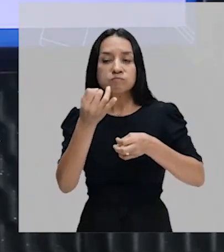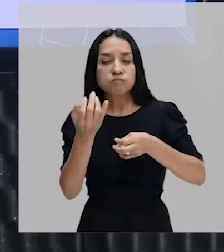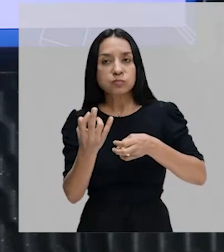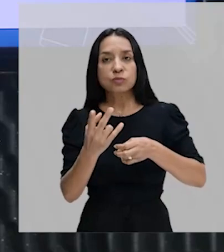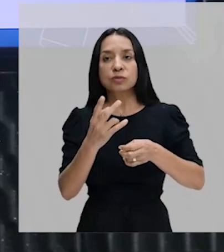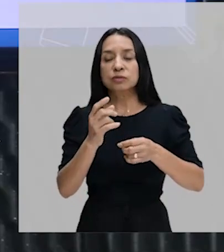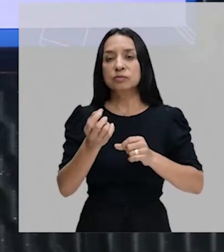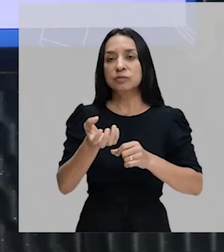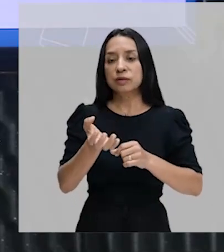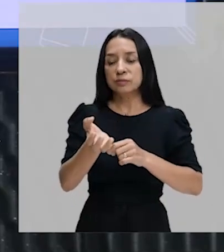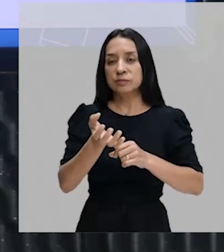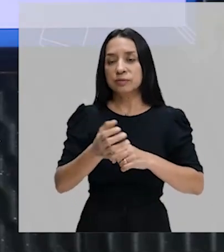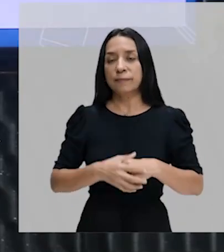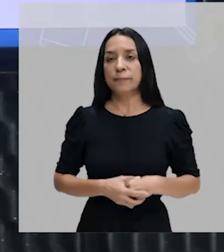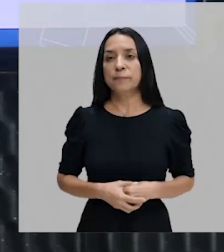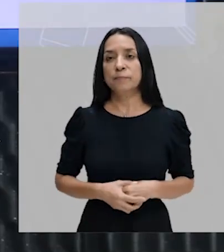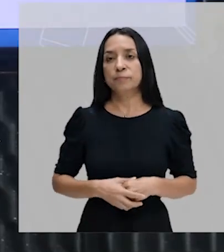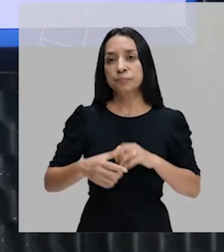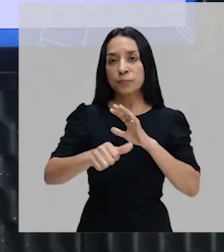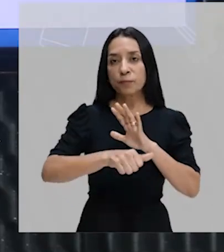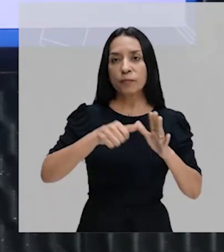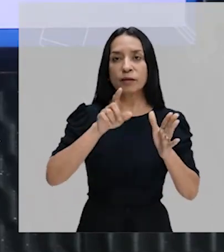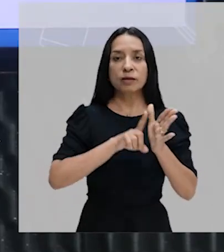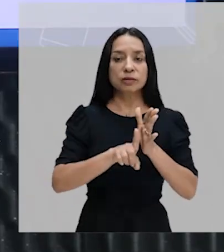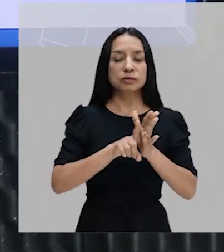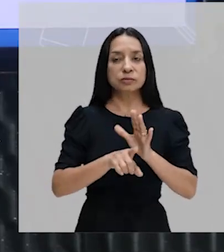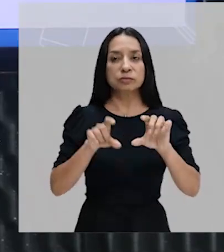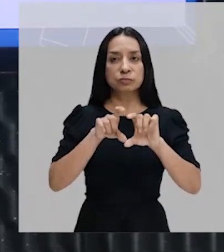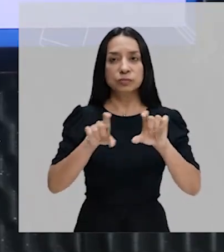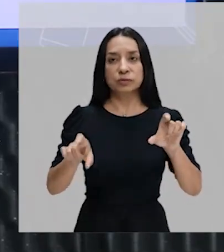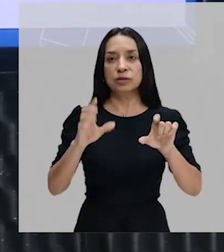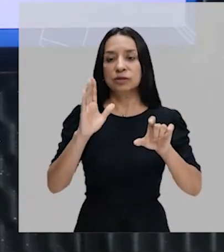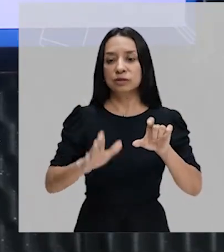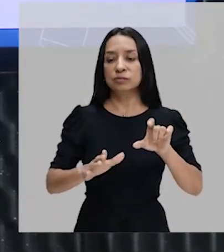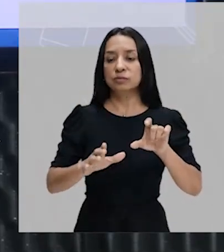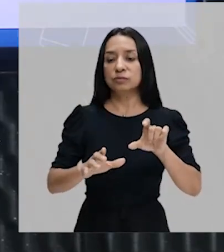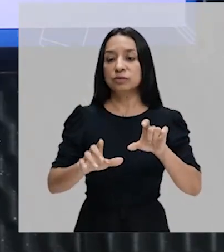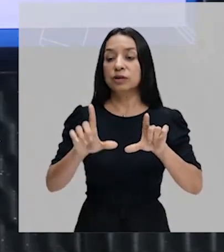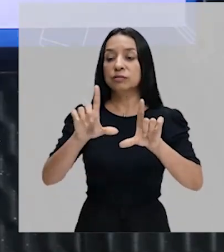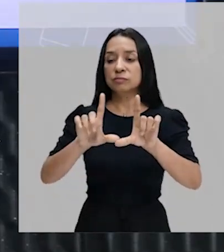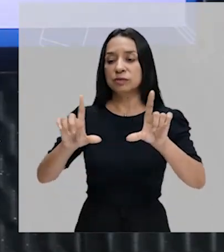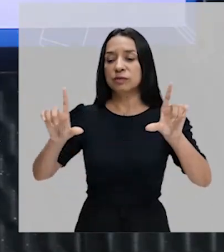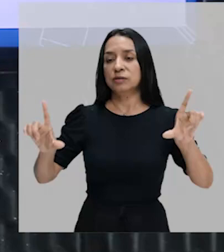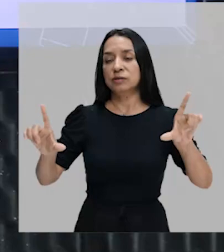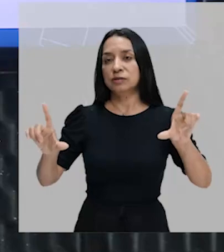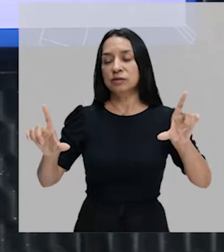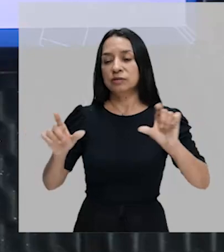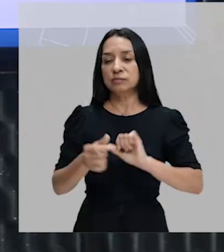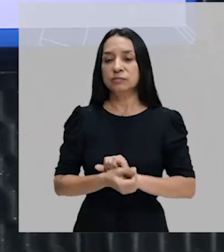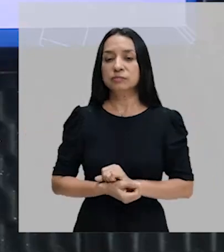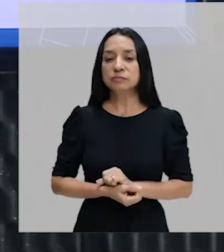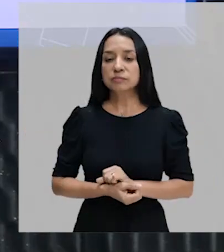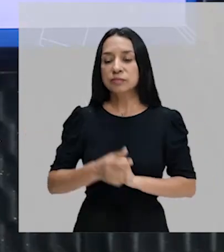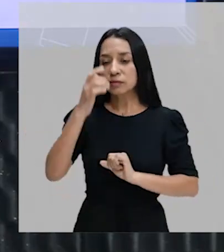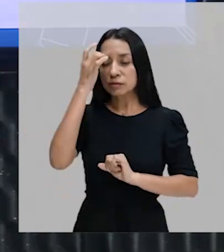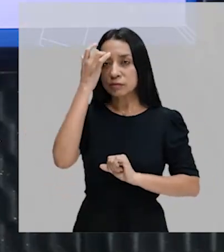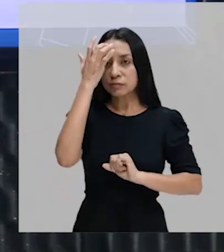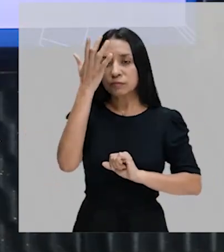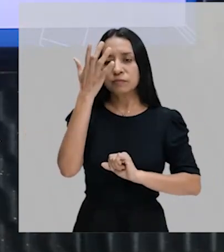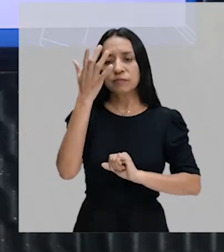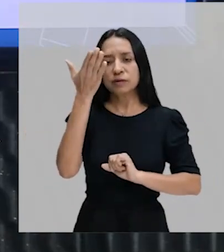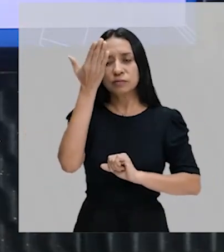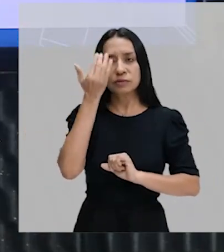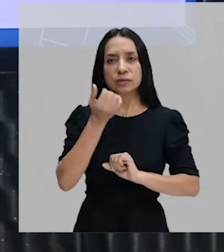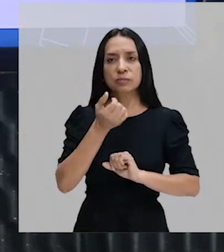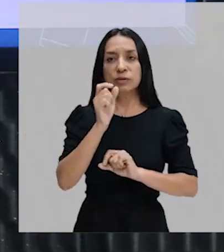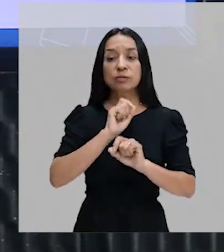nós vamos começar aqui já com a primeira questão, o enunciado já está na tela, bem curtinho e bem fácil, né, de nós identificarmos